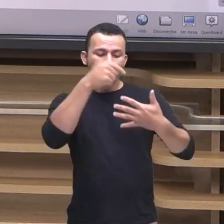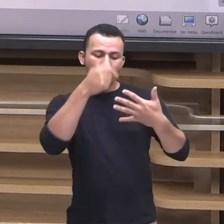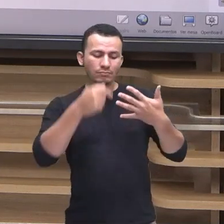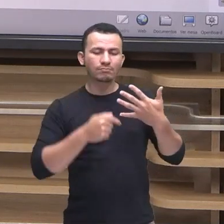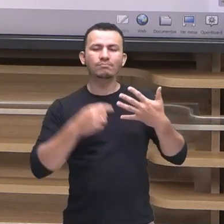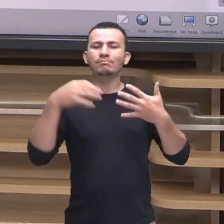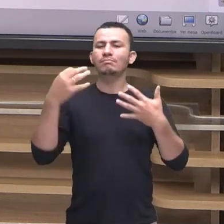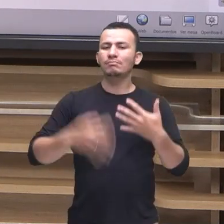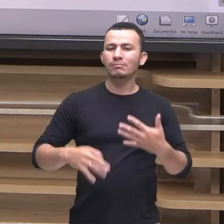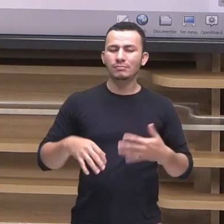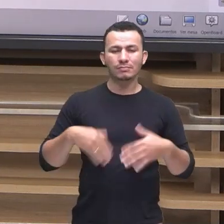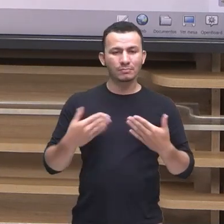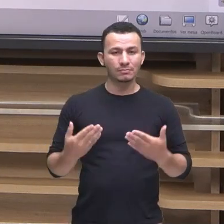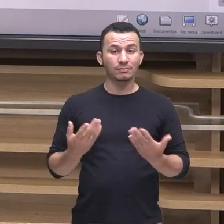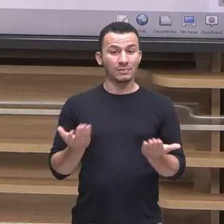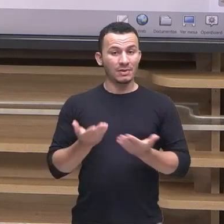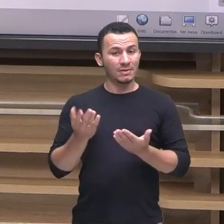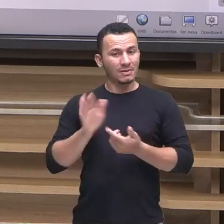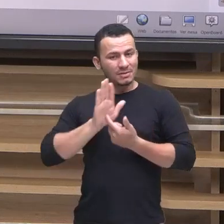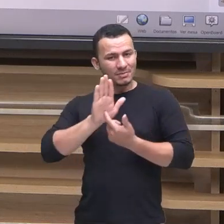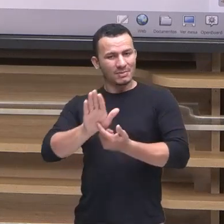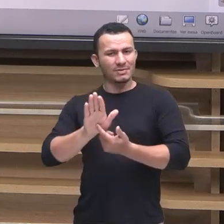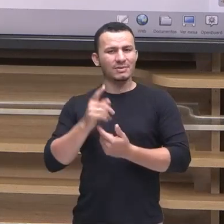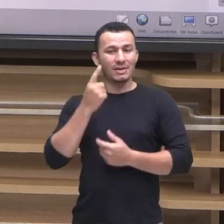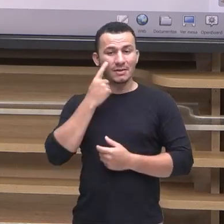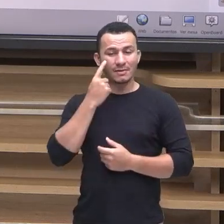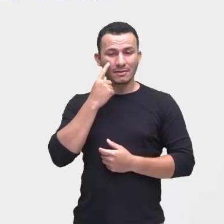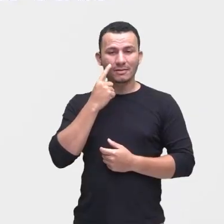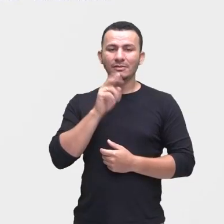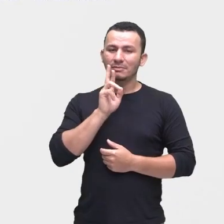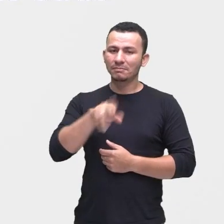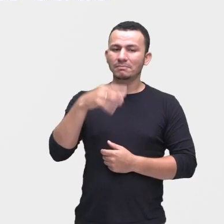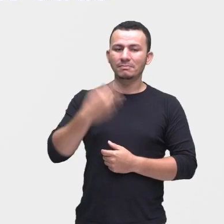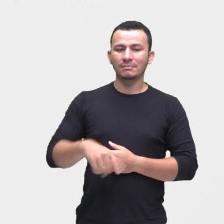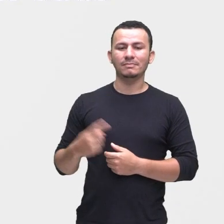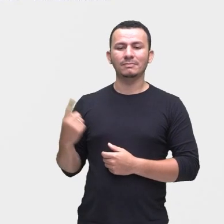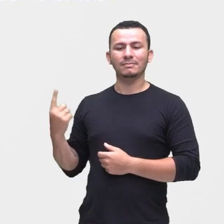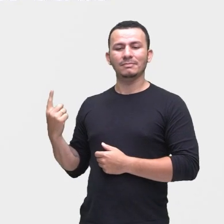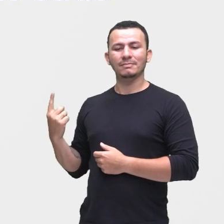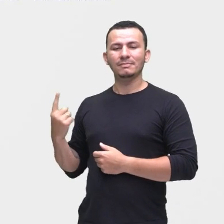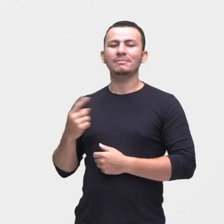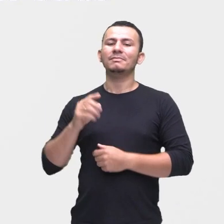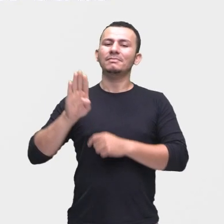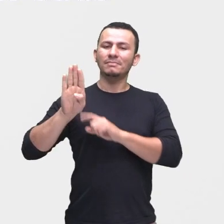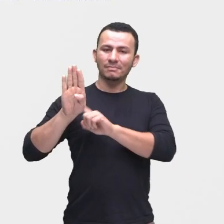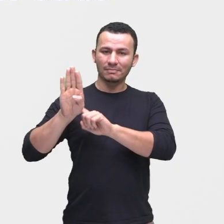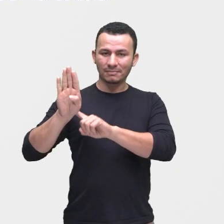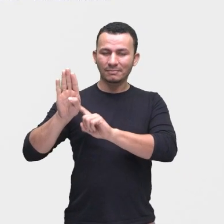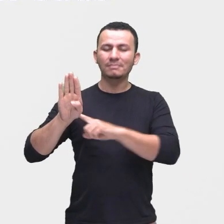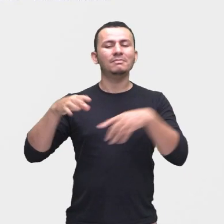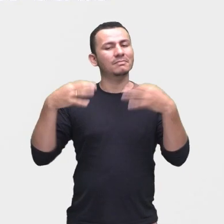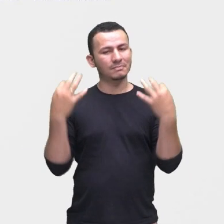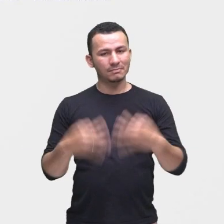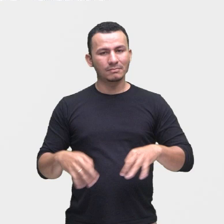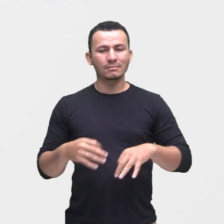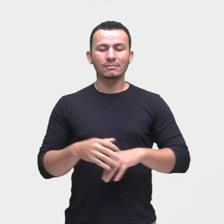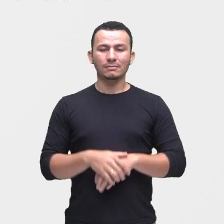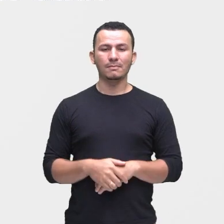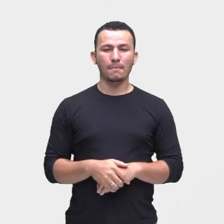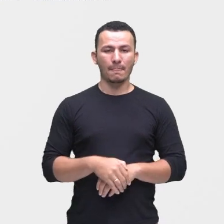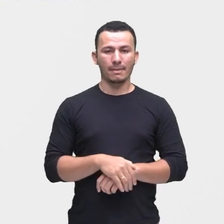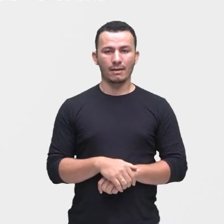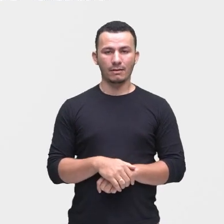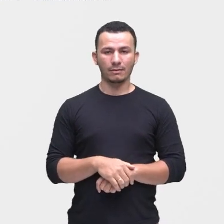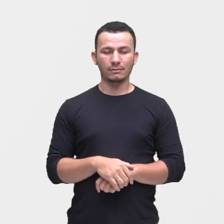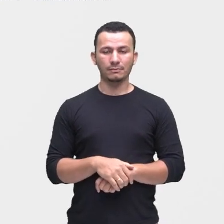está certa? Vamos ver agora. Resposta correta é a alternativa B, tá bom? Então,